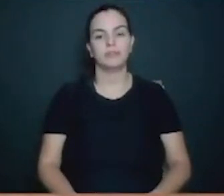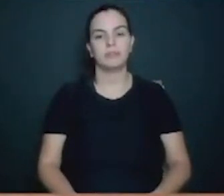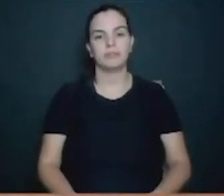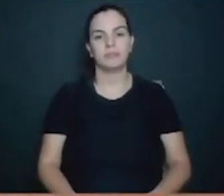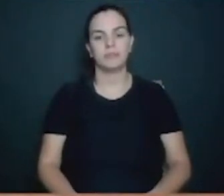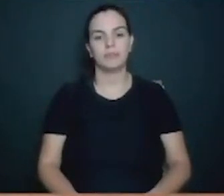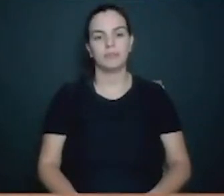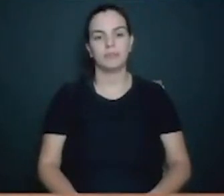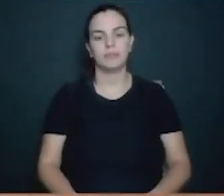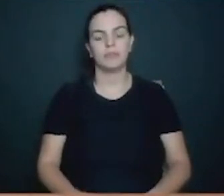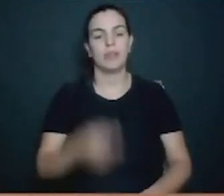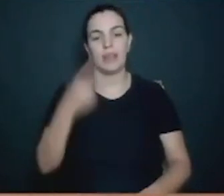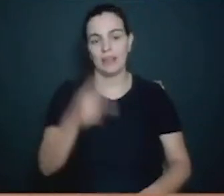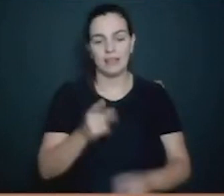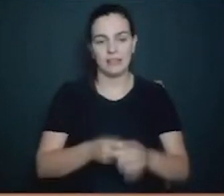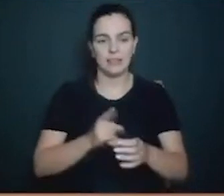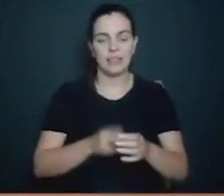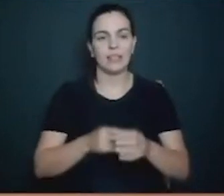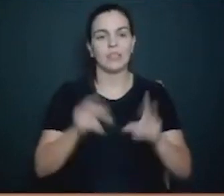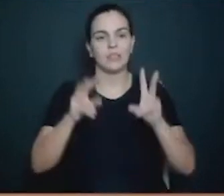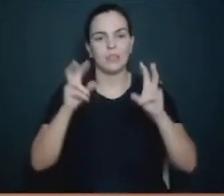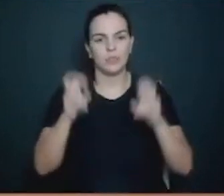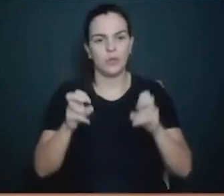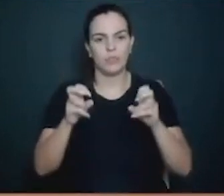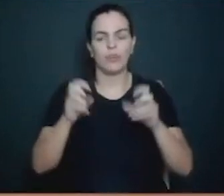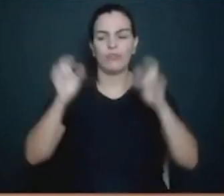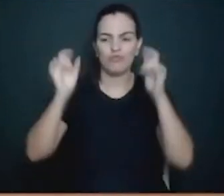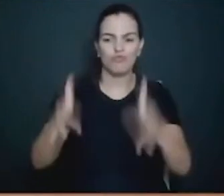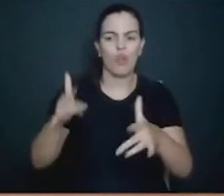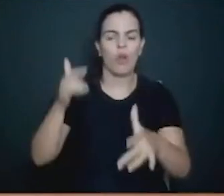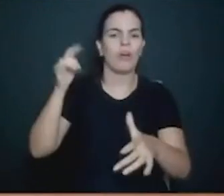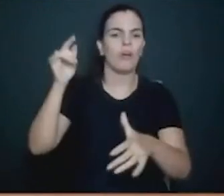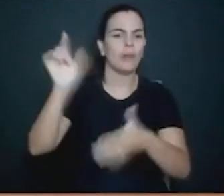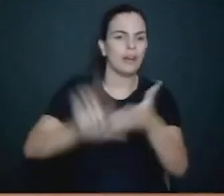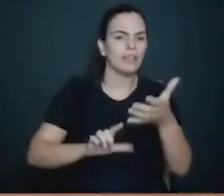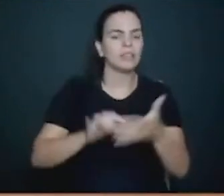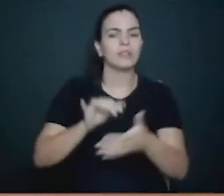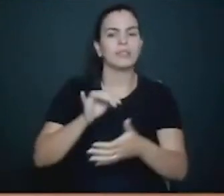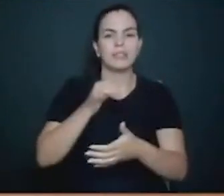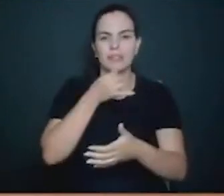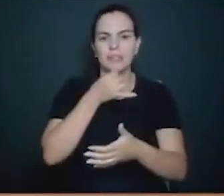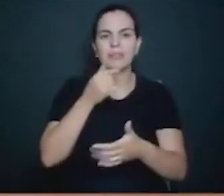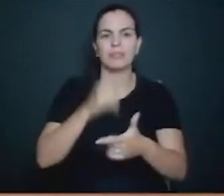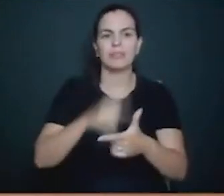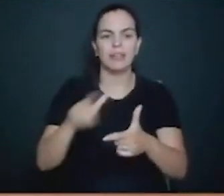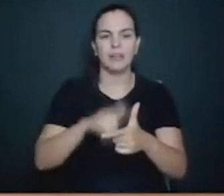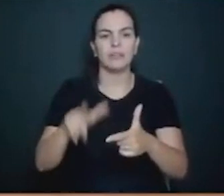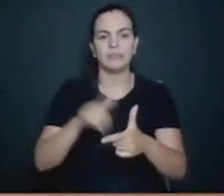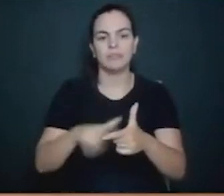essa questão de descarte irregular de lixo, que infelizmente traz esse problema também da dengue.